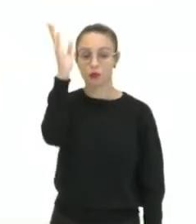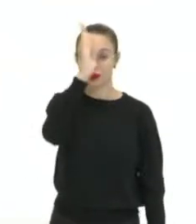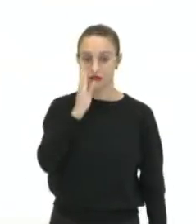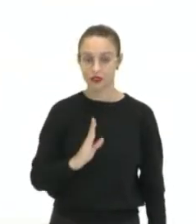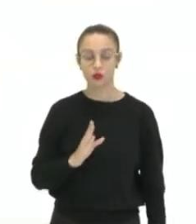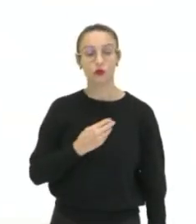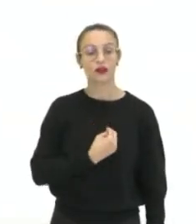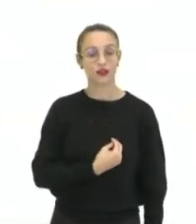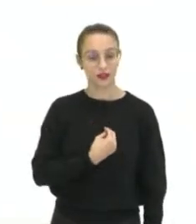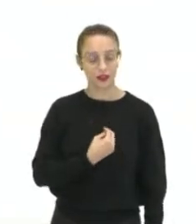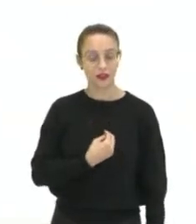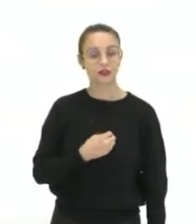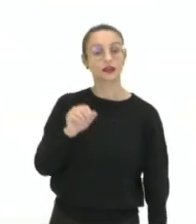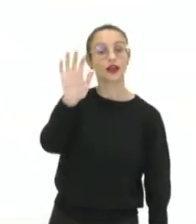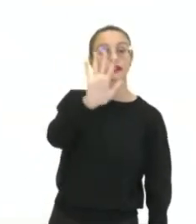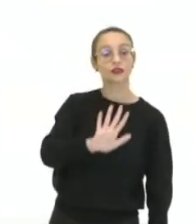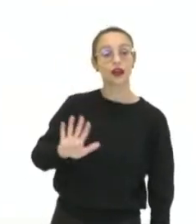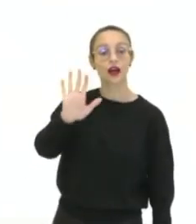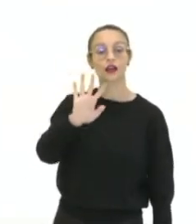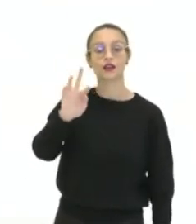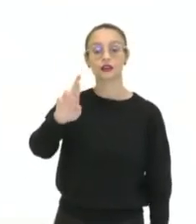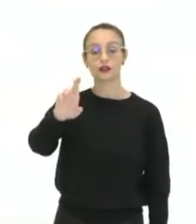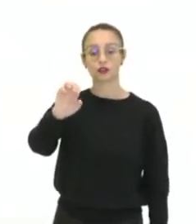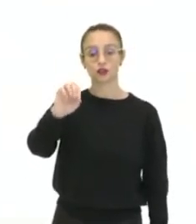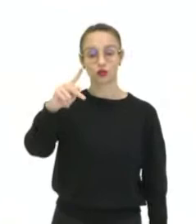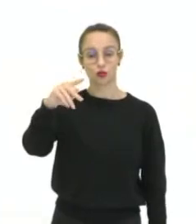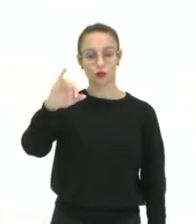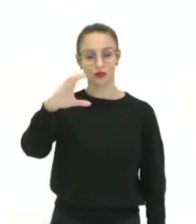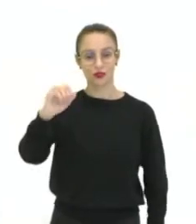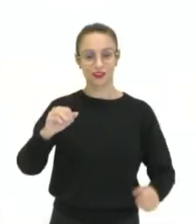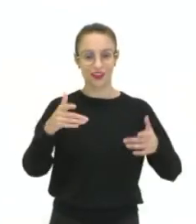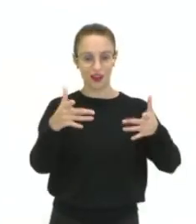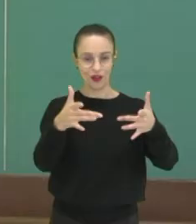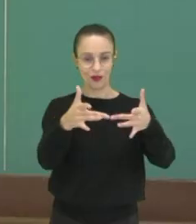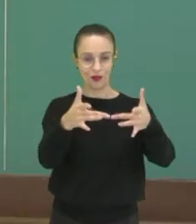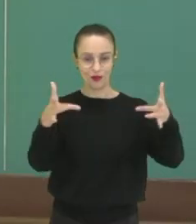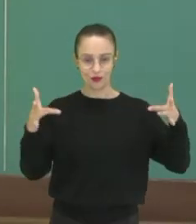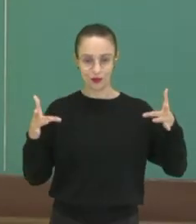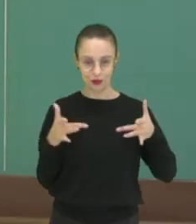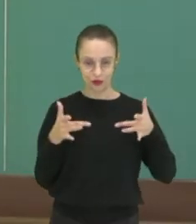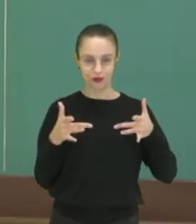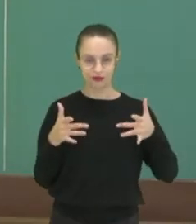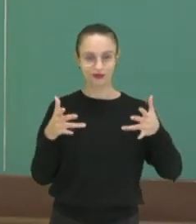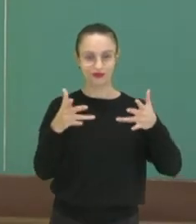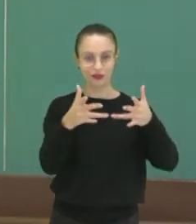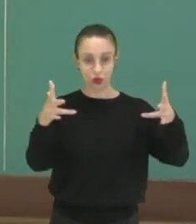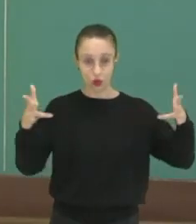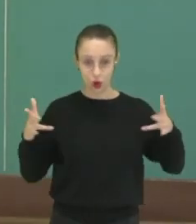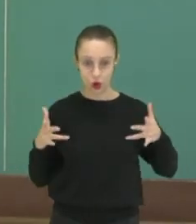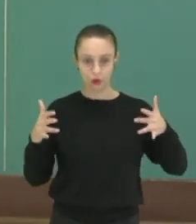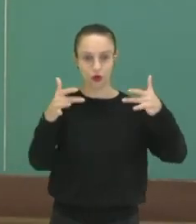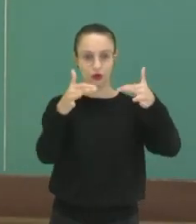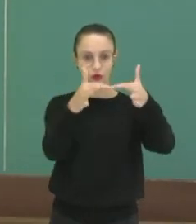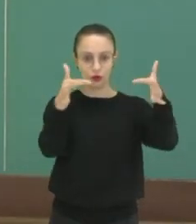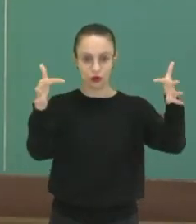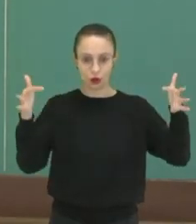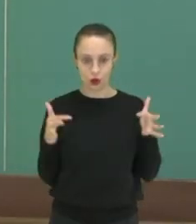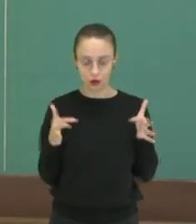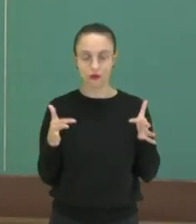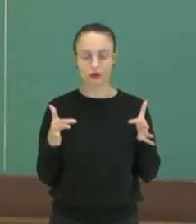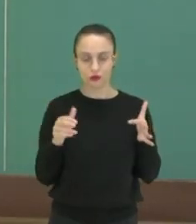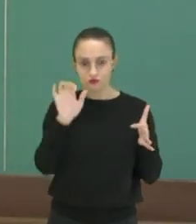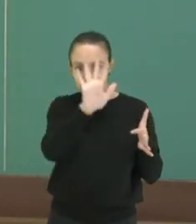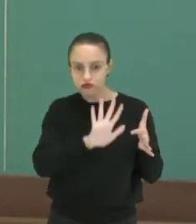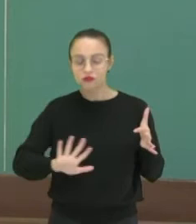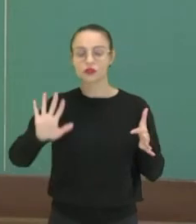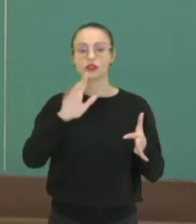zona tropical, ou seja, entre os dois trópicos, que é a parte do planeta mais aquecida,